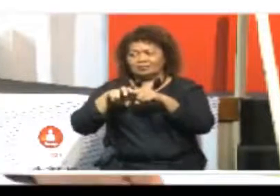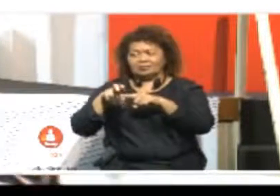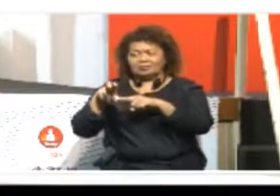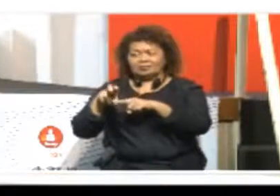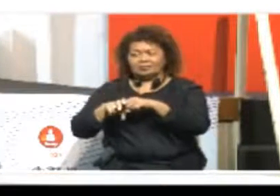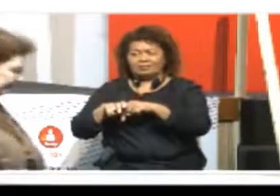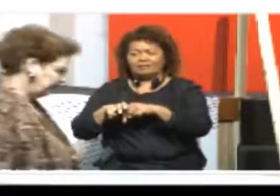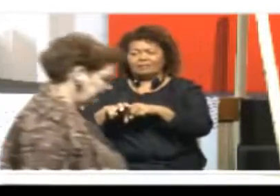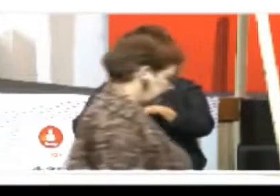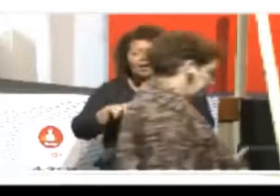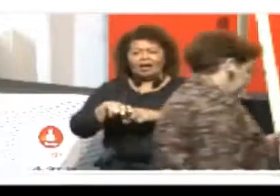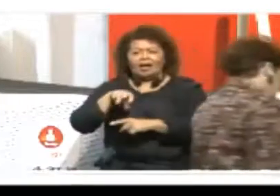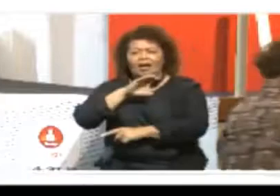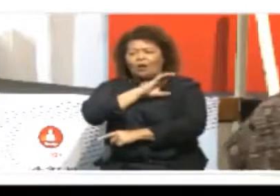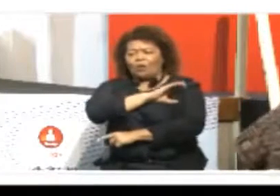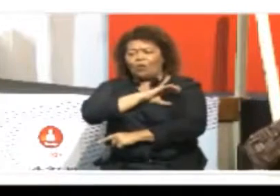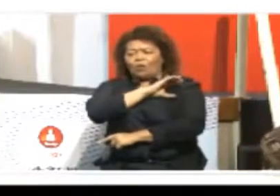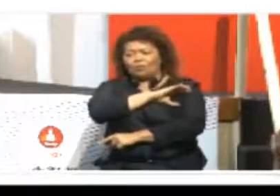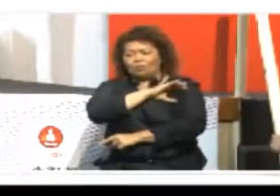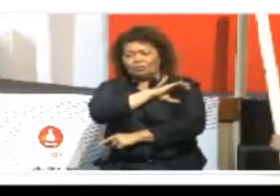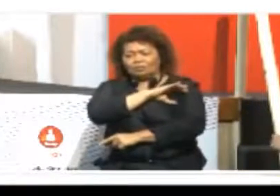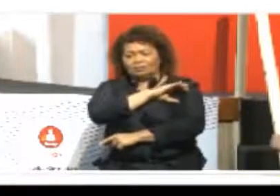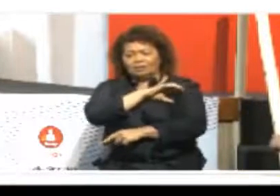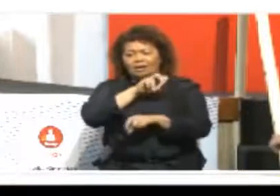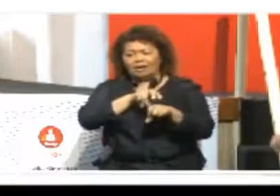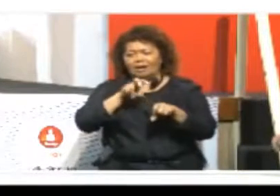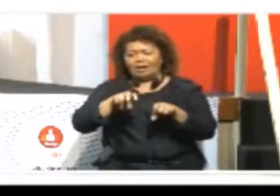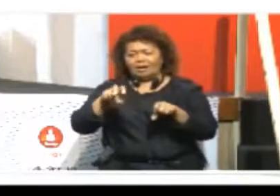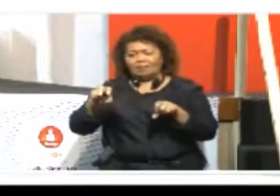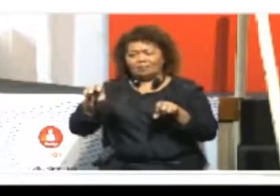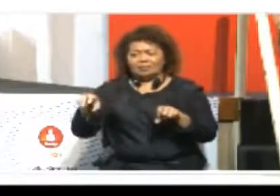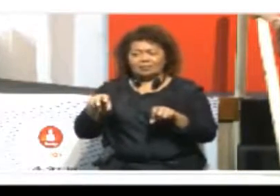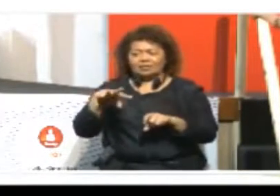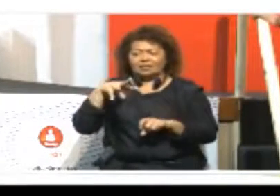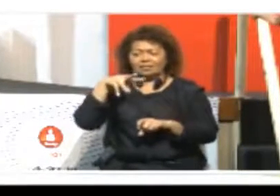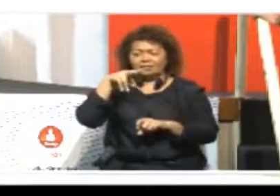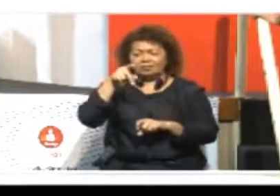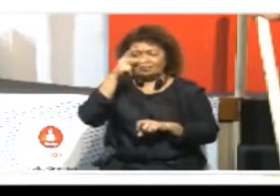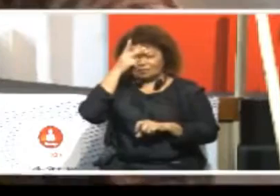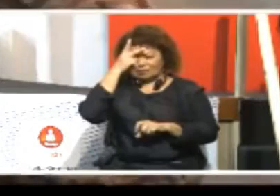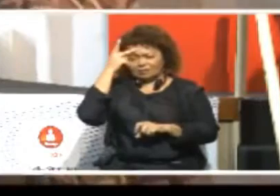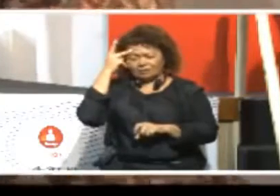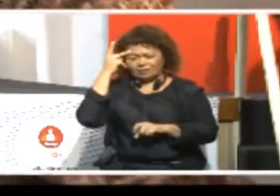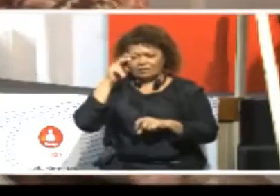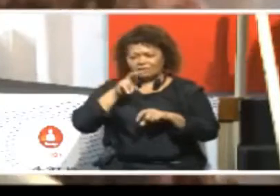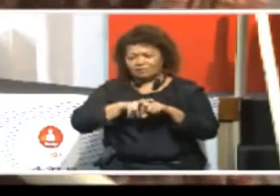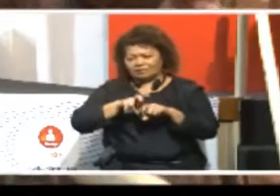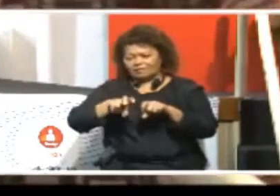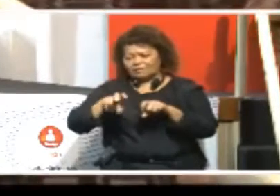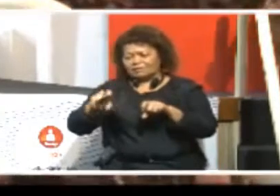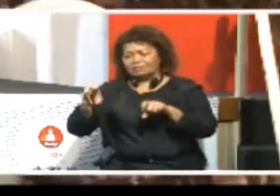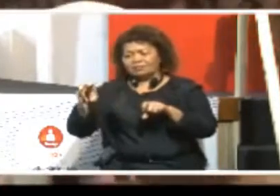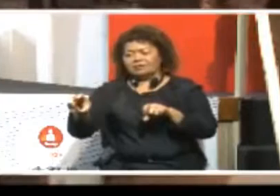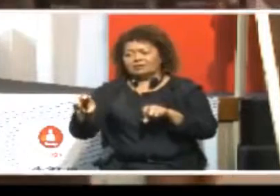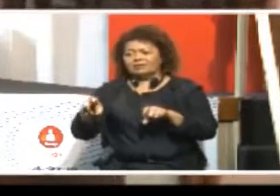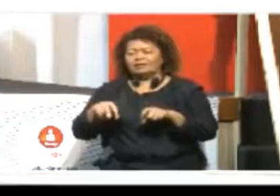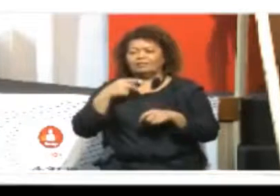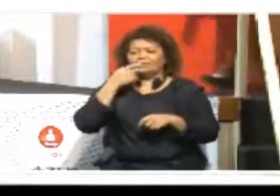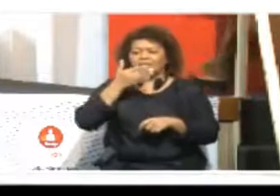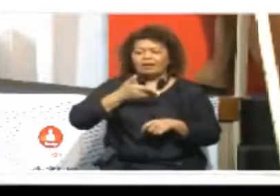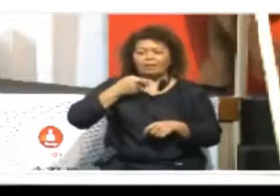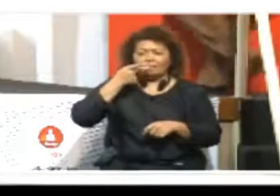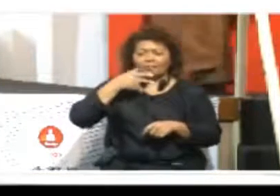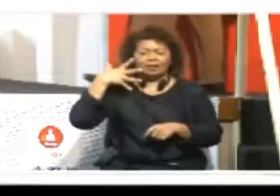magna do seminário. Convidamos para que também tome o seu lugar no palco a senhora Cláudia Avellaneda, professora da Escola